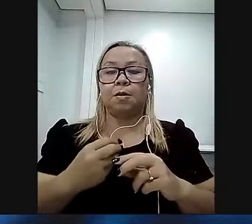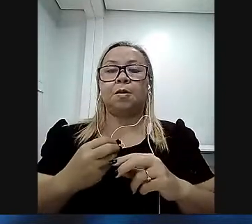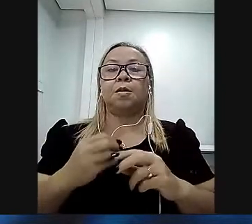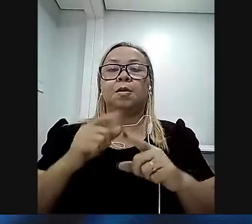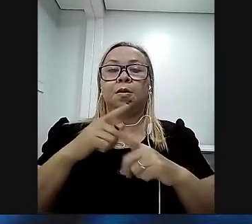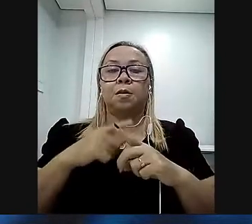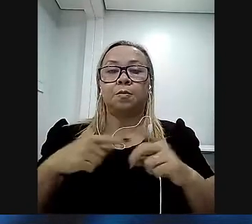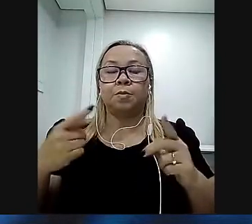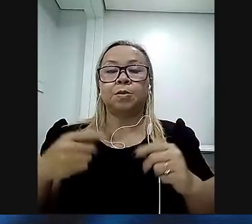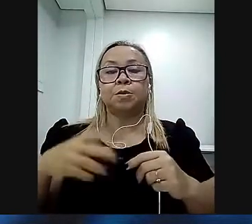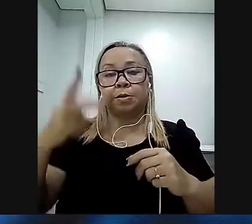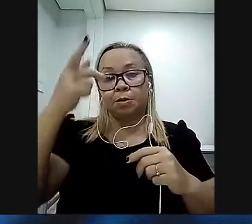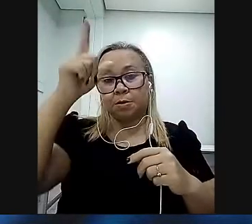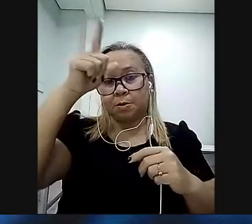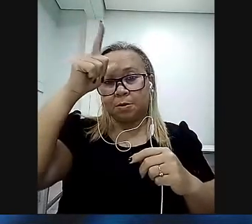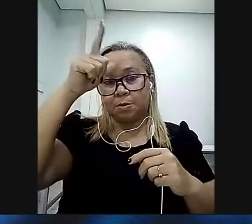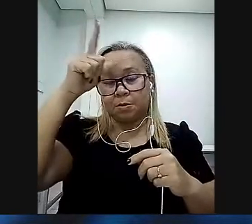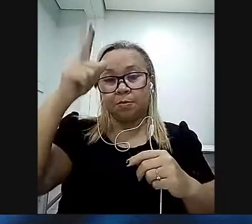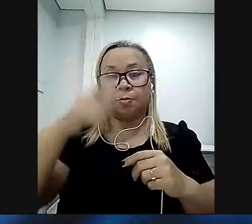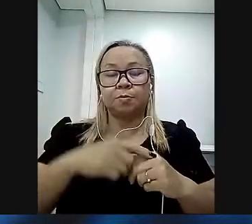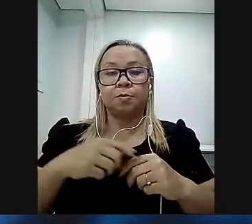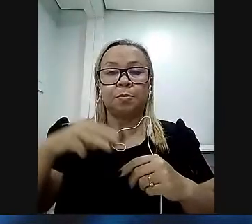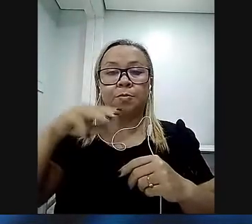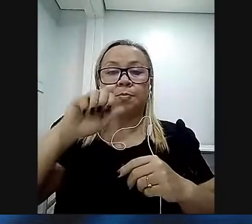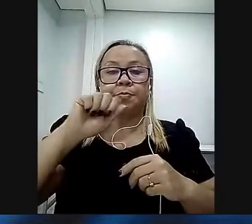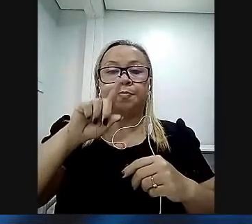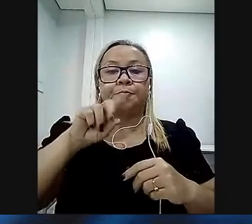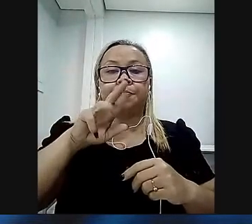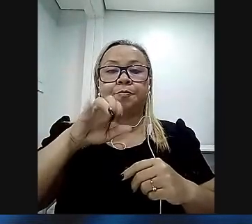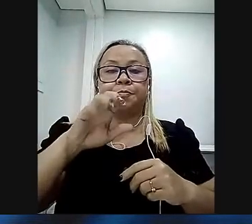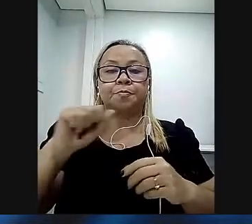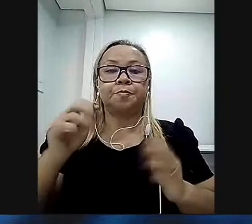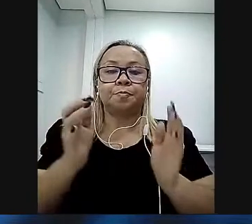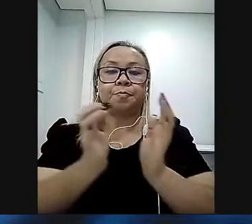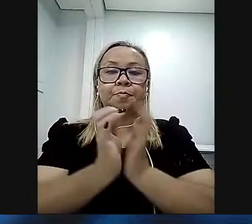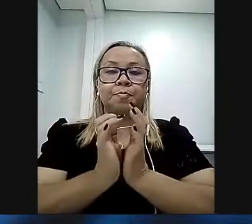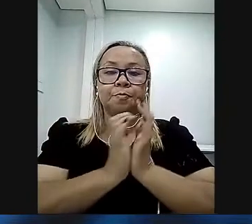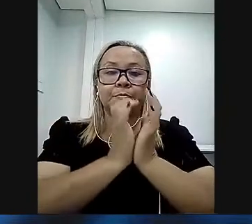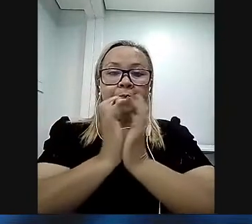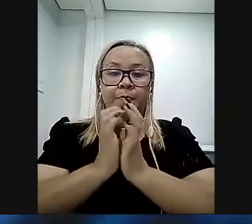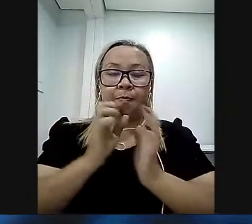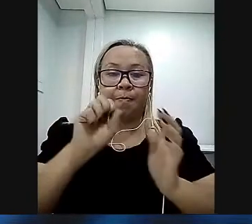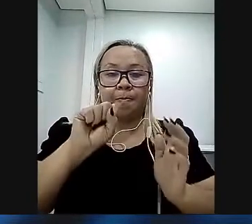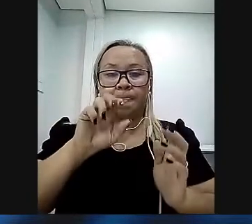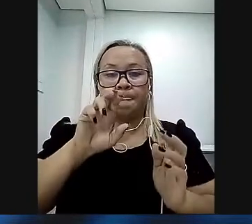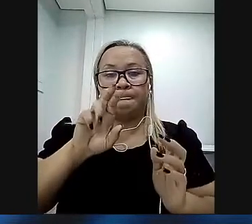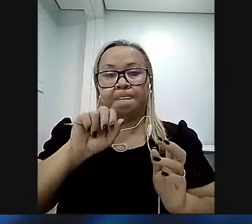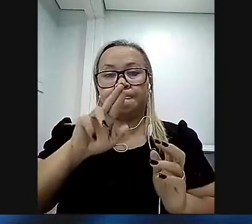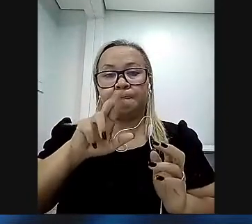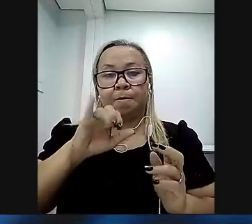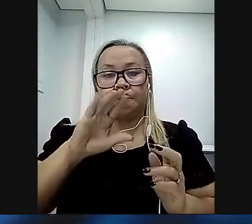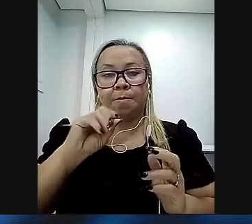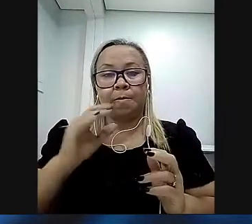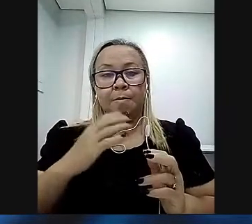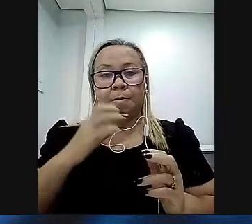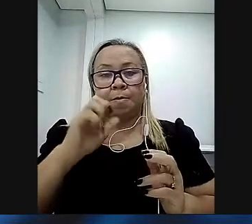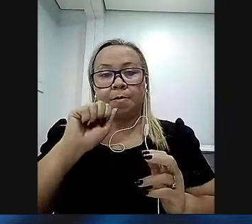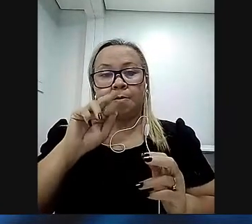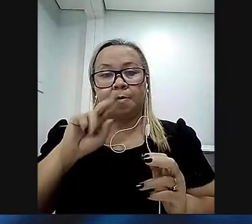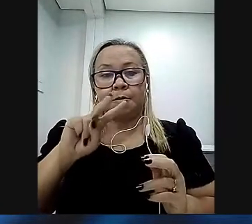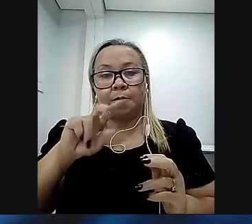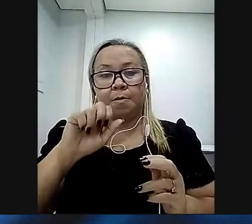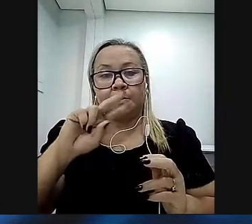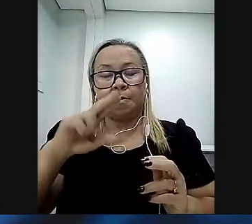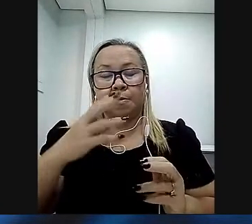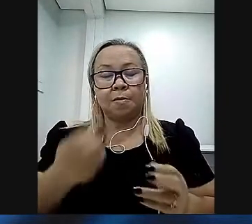Espanha, coleção Cândido Mendes e coleção Sérgio Carvalho, entre outros. Barja, é uma honra te receber no Brasília